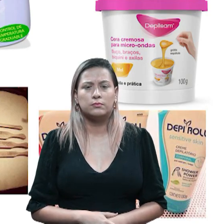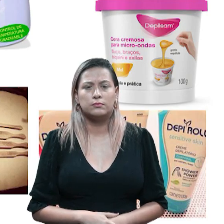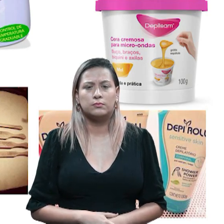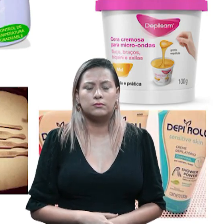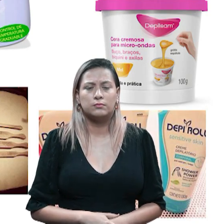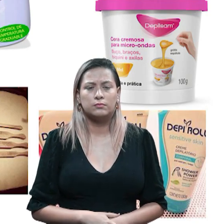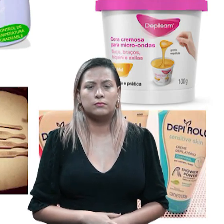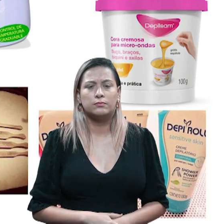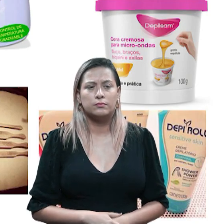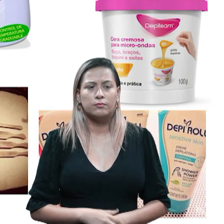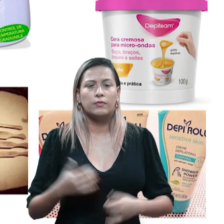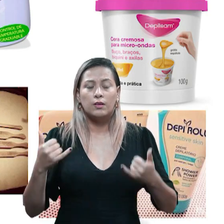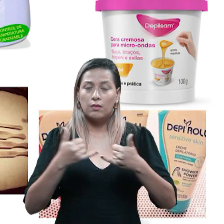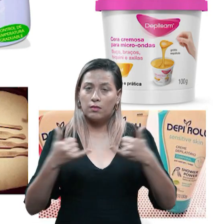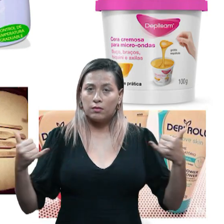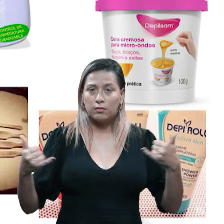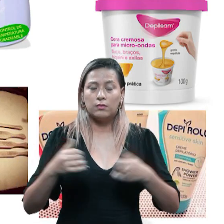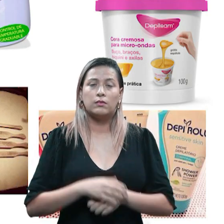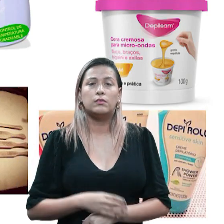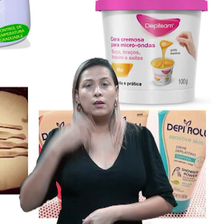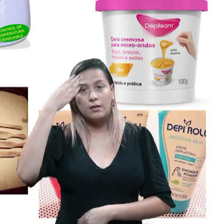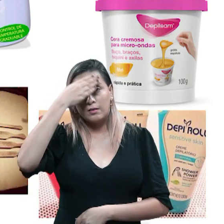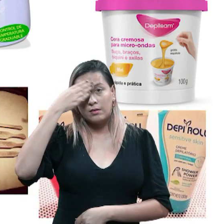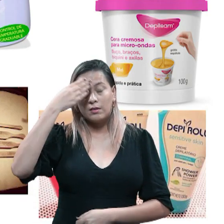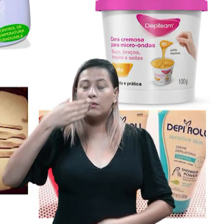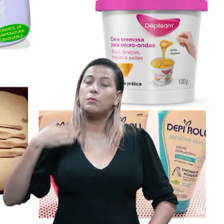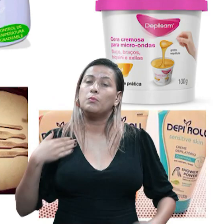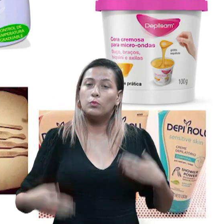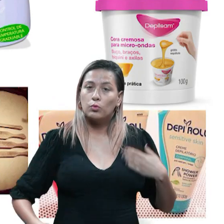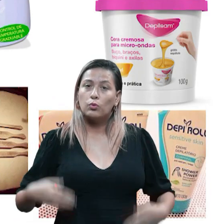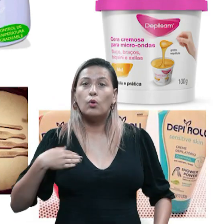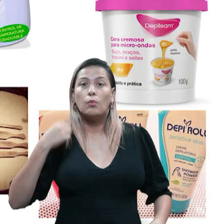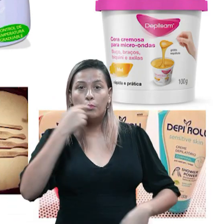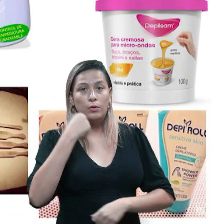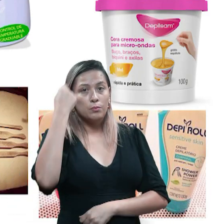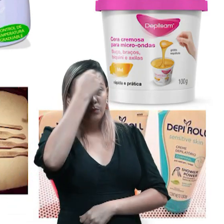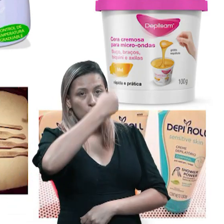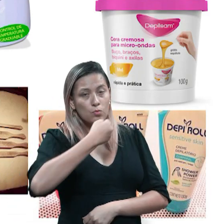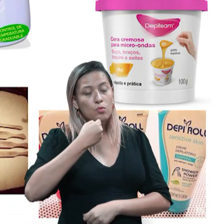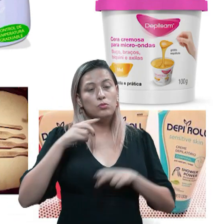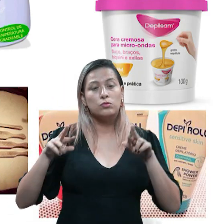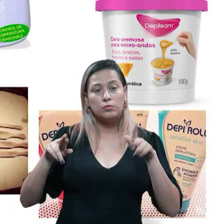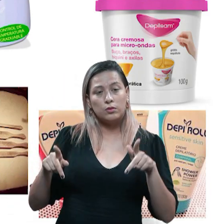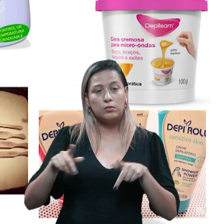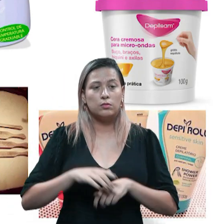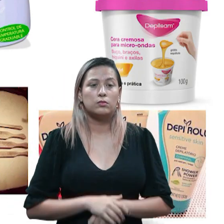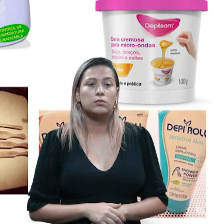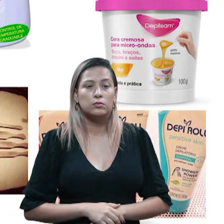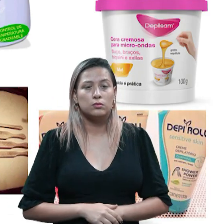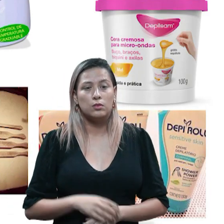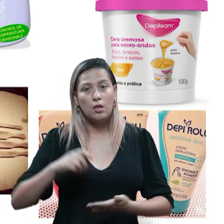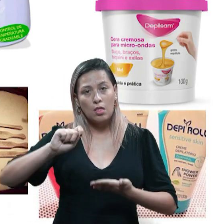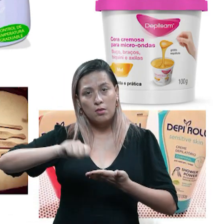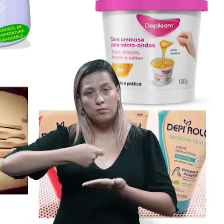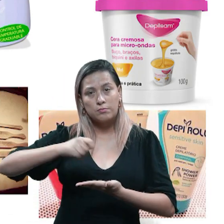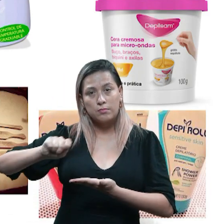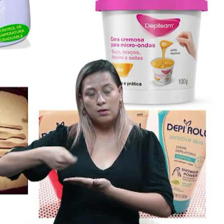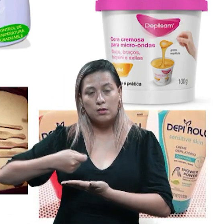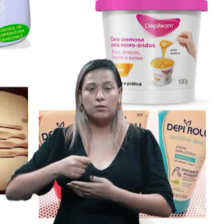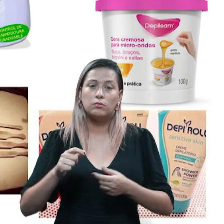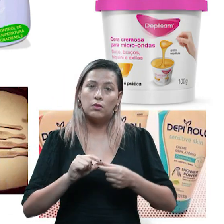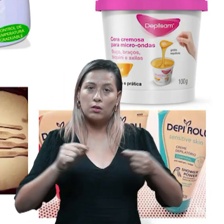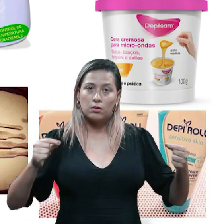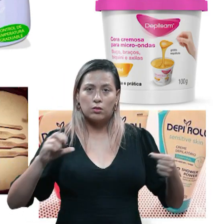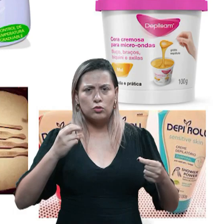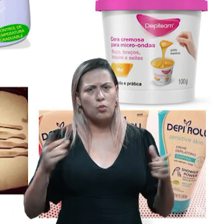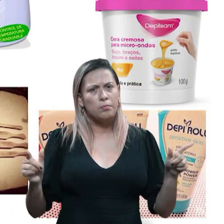creme depilatório para o rosto e para o corpo, que são diferentes, espátula, que pode ser grande,